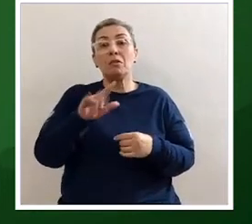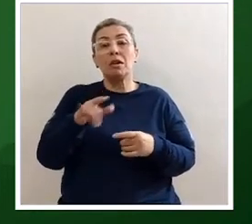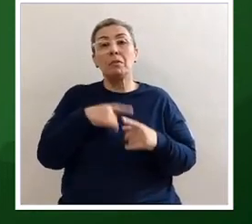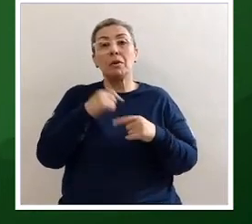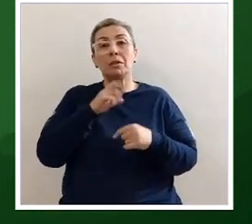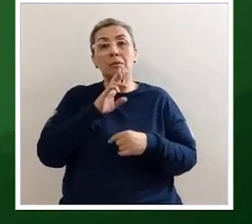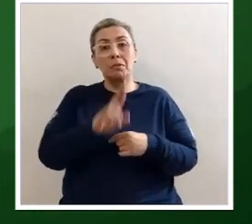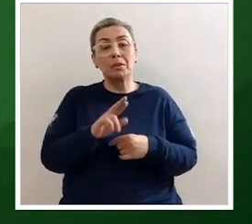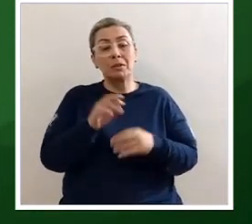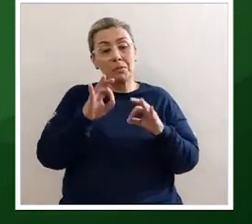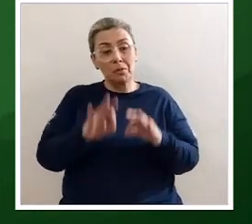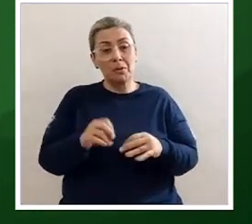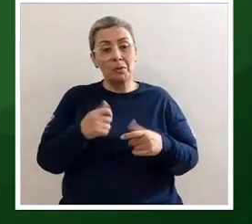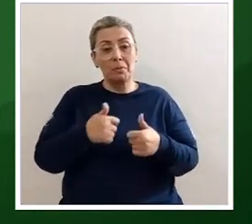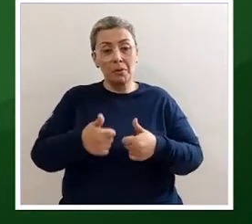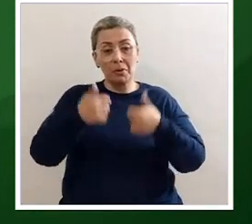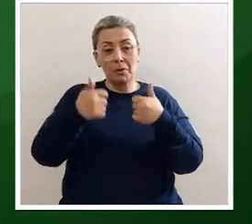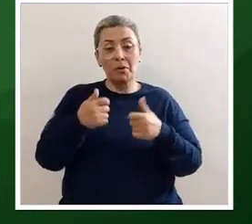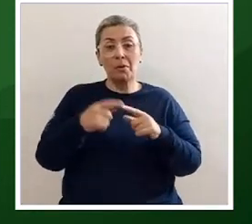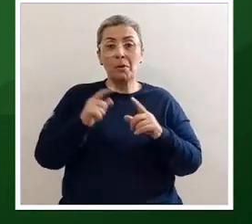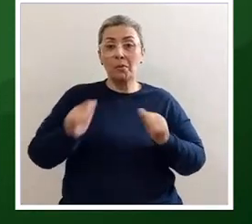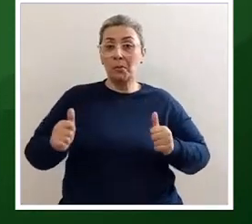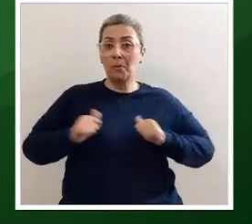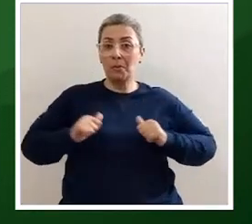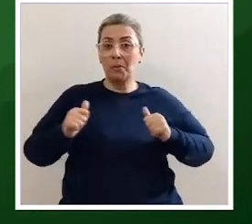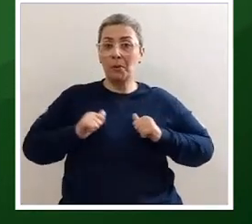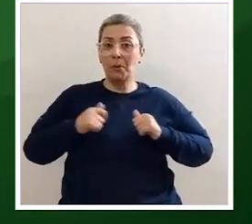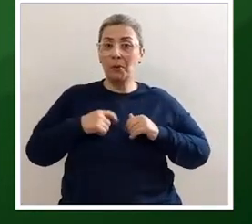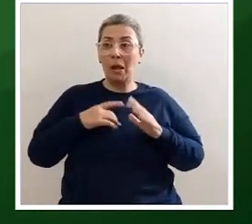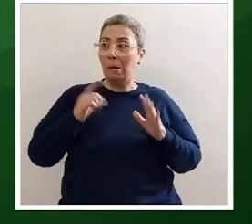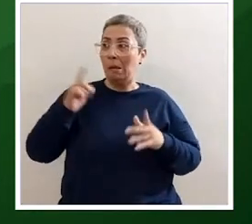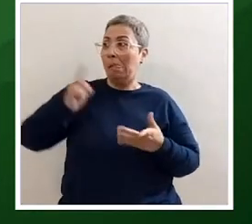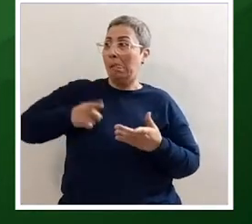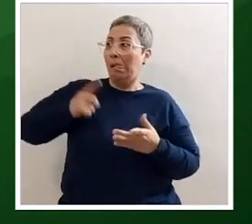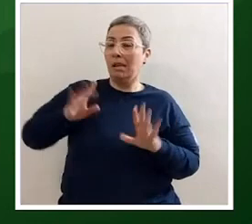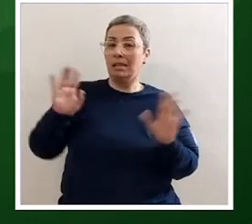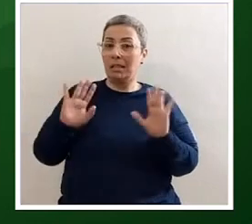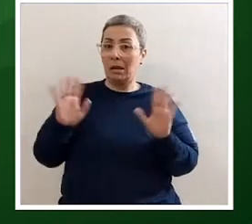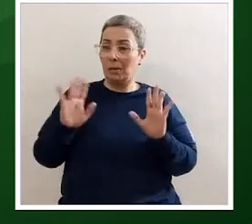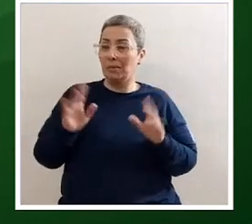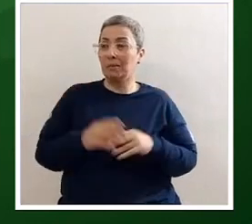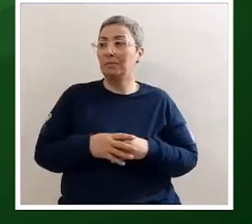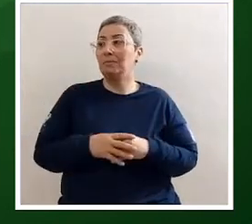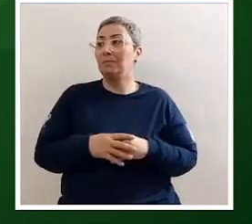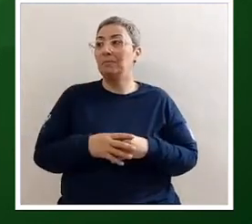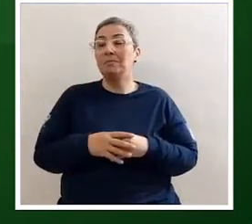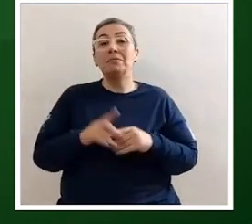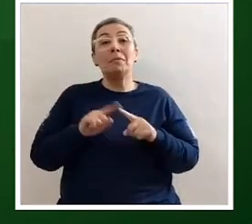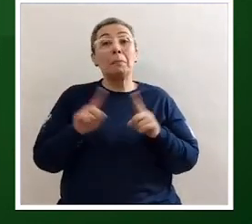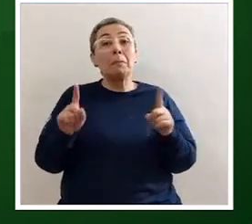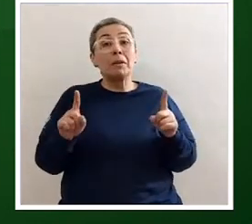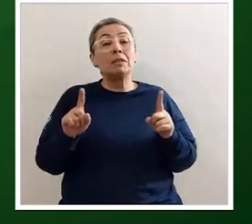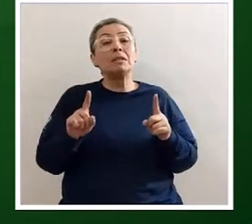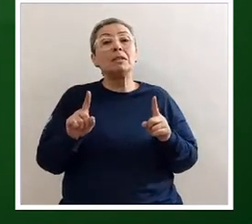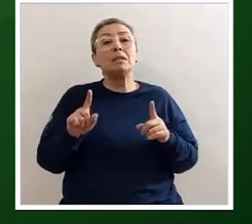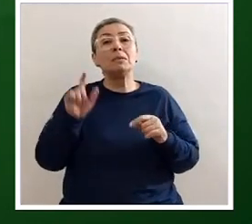poder responder essa questão talvez com um pouco de isenção Ninguém tá te cobrando especificamente né mas